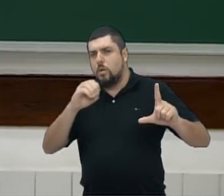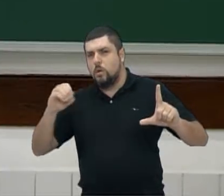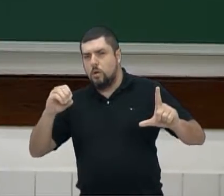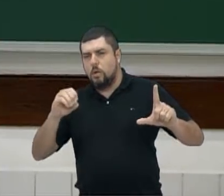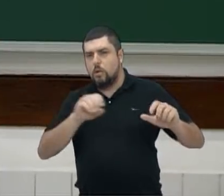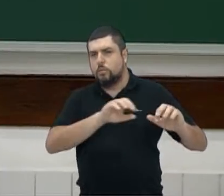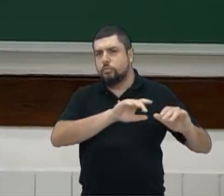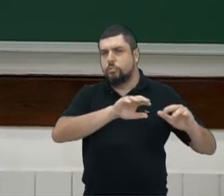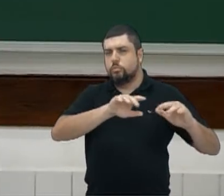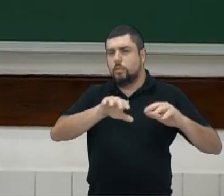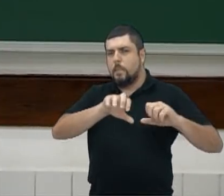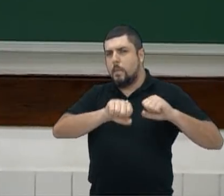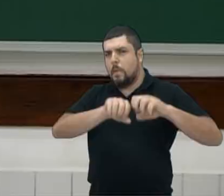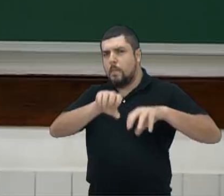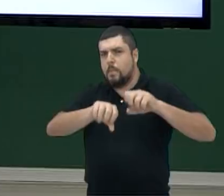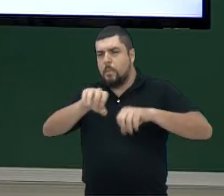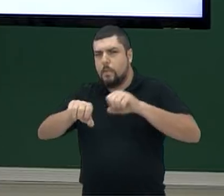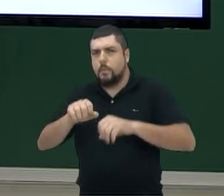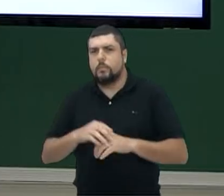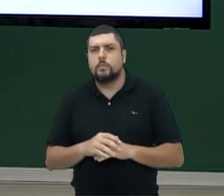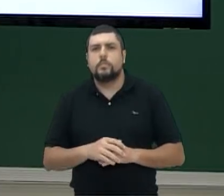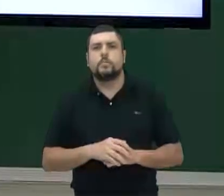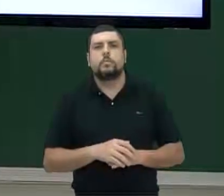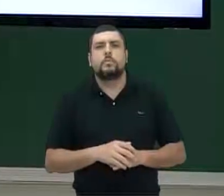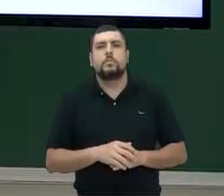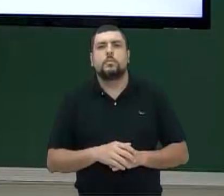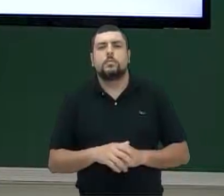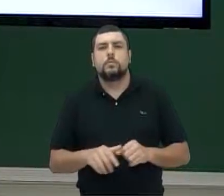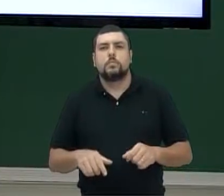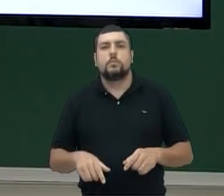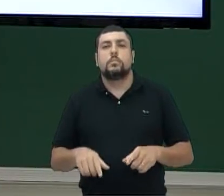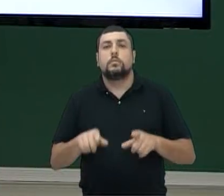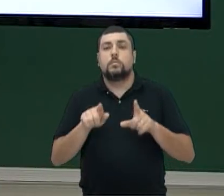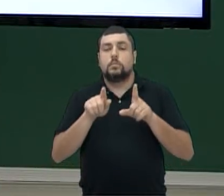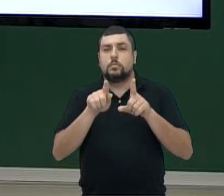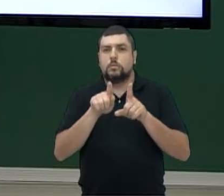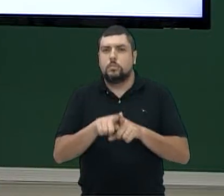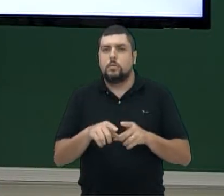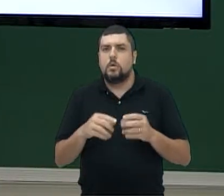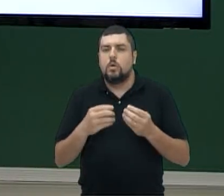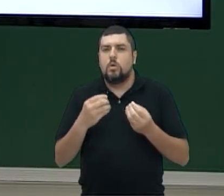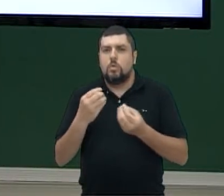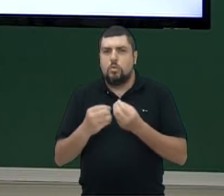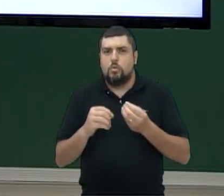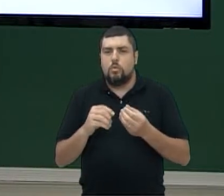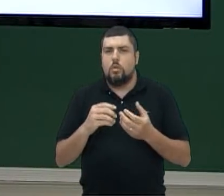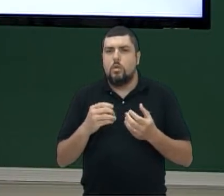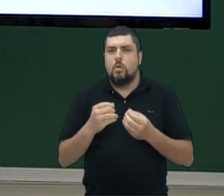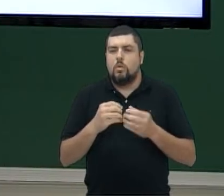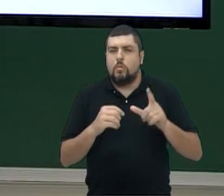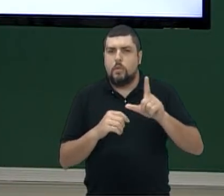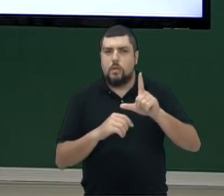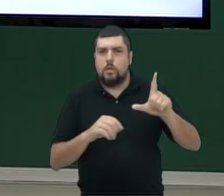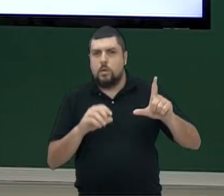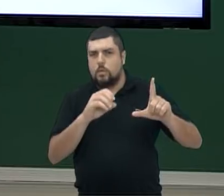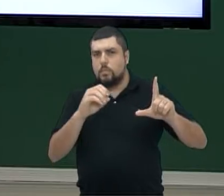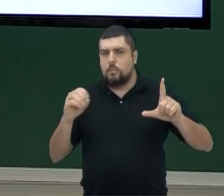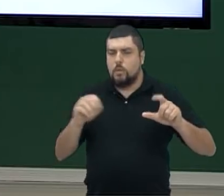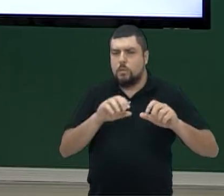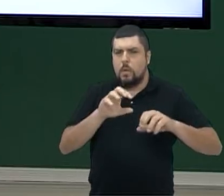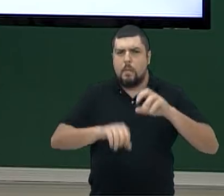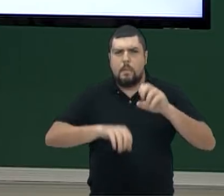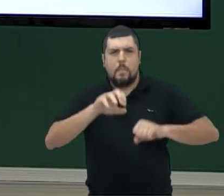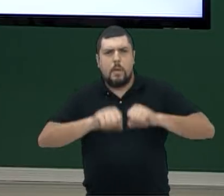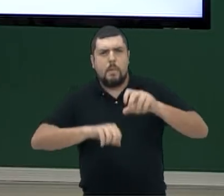do território. E vale destacar que essa ocupação do território de leste para oeste resultou em uma série de